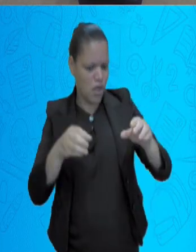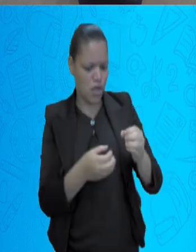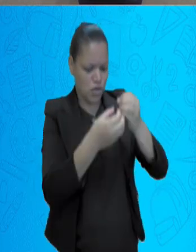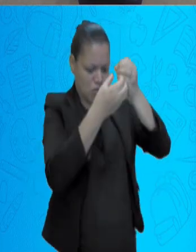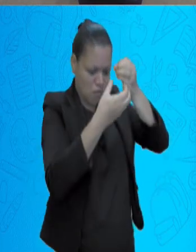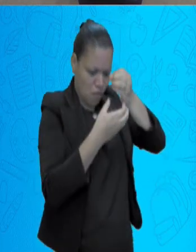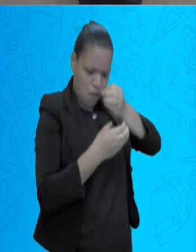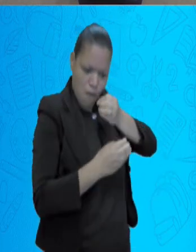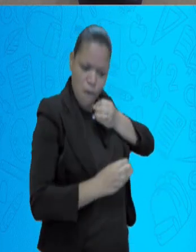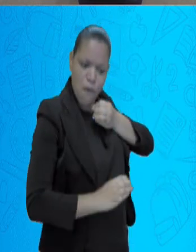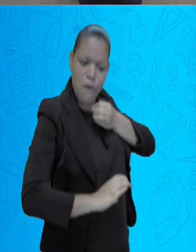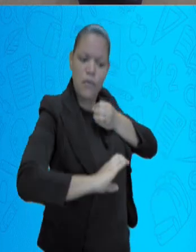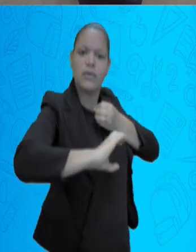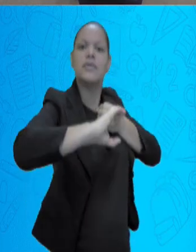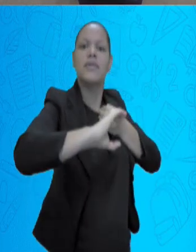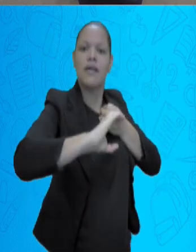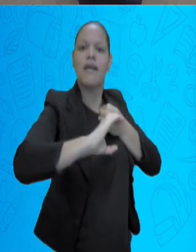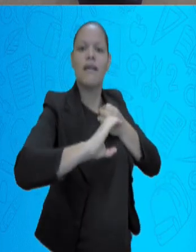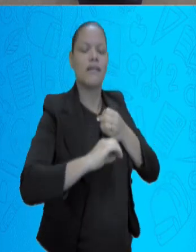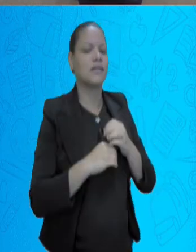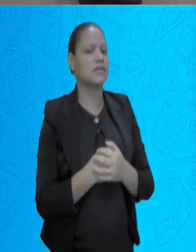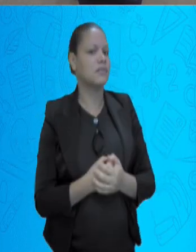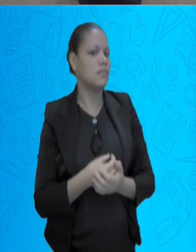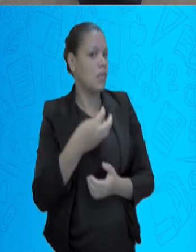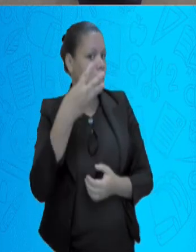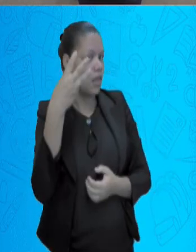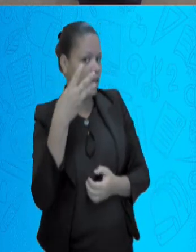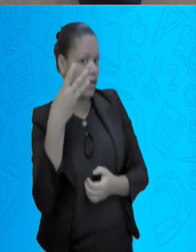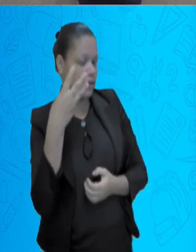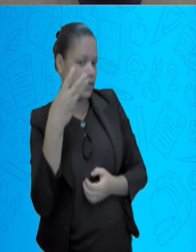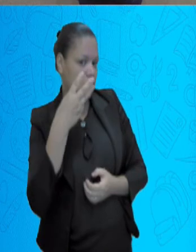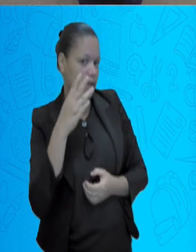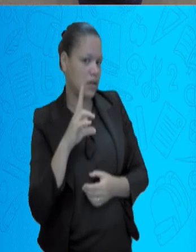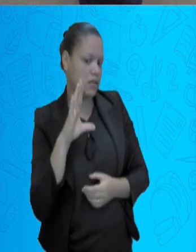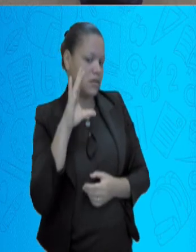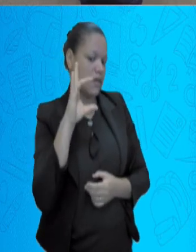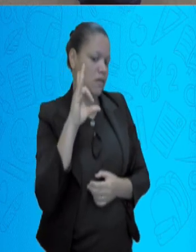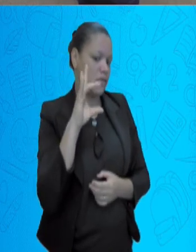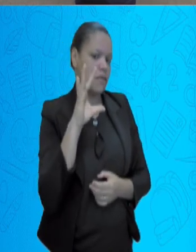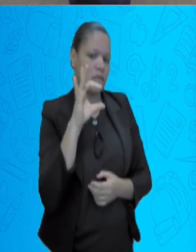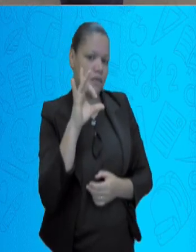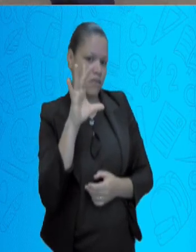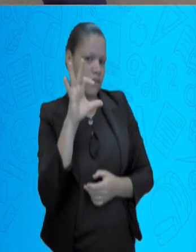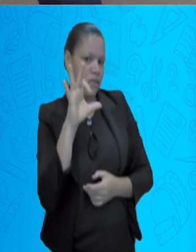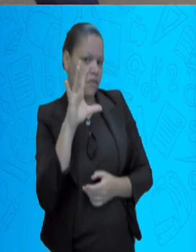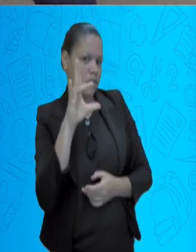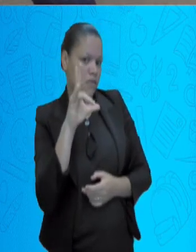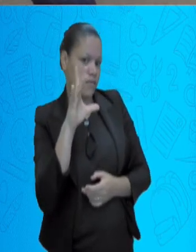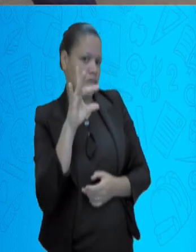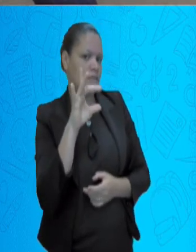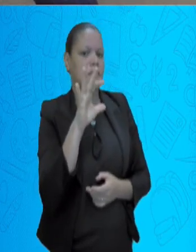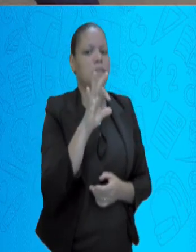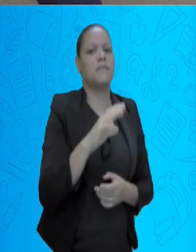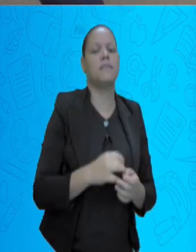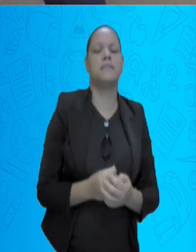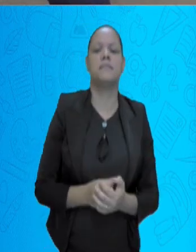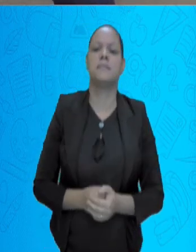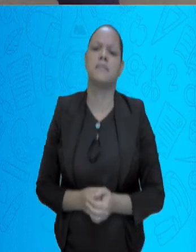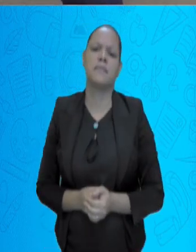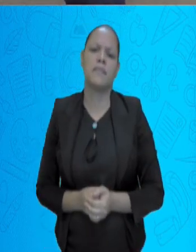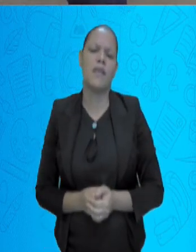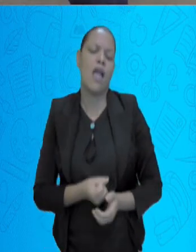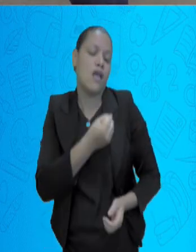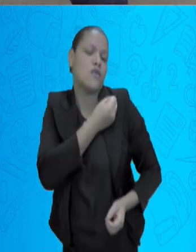tem só 3 lugarzinhos aqui de fazer a nota. Vamos lá, número